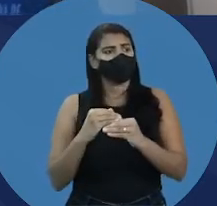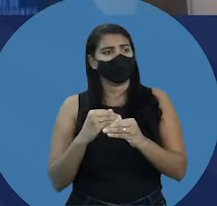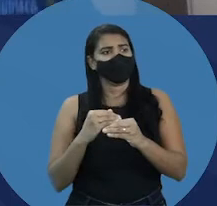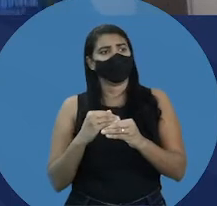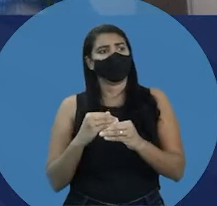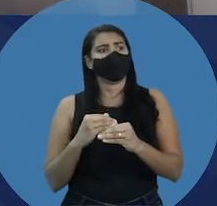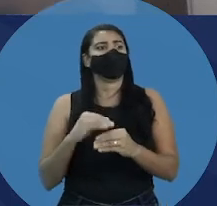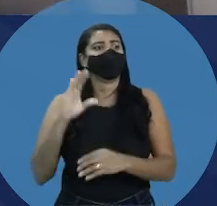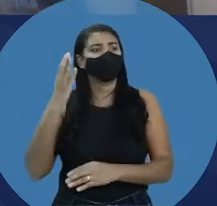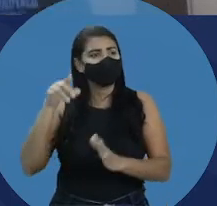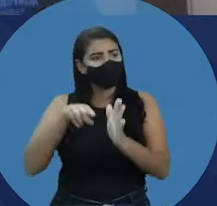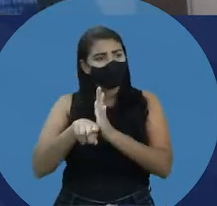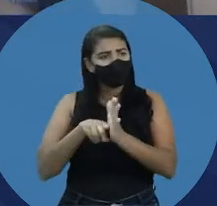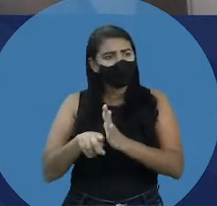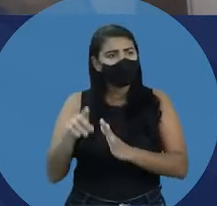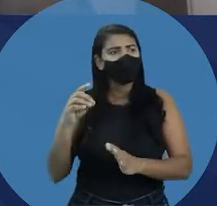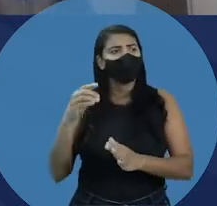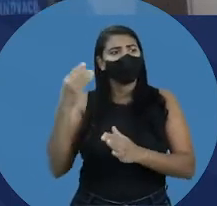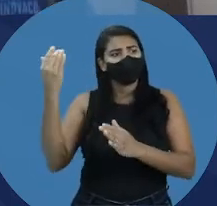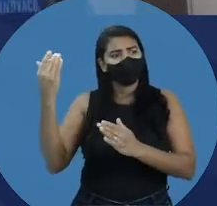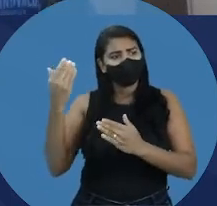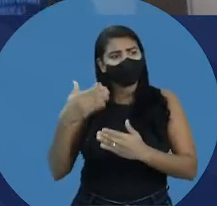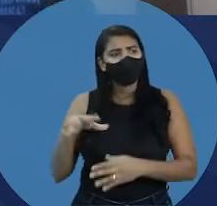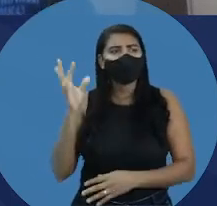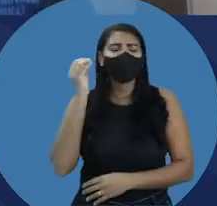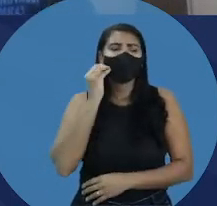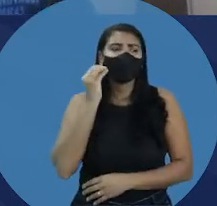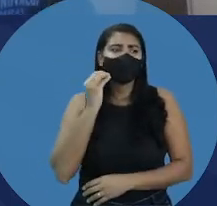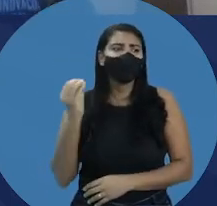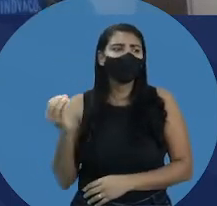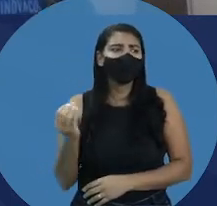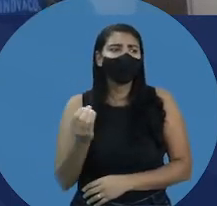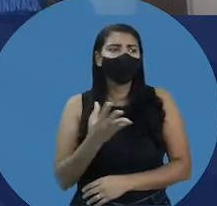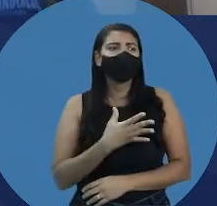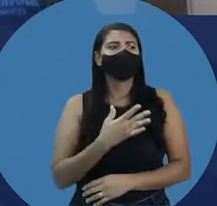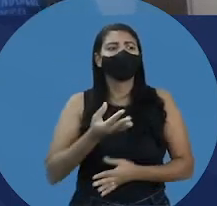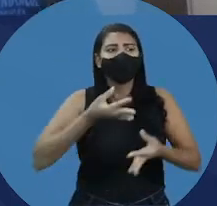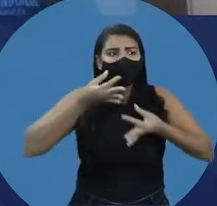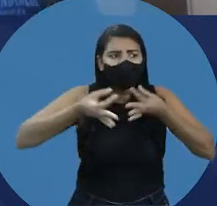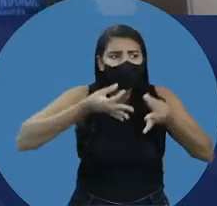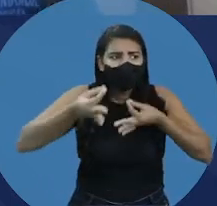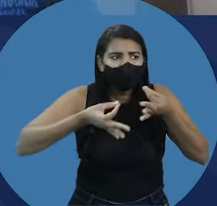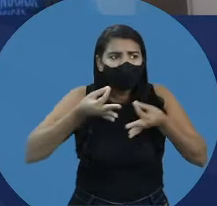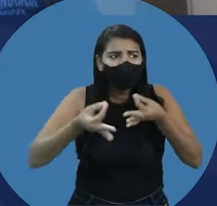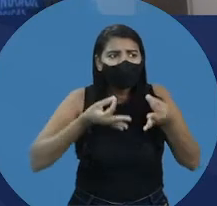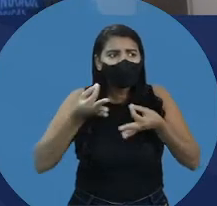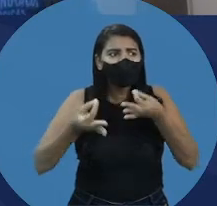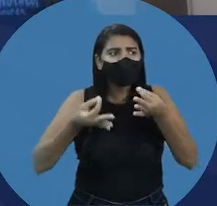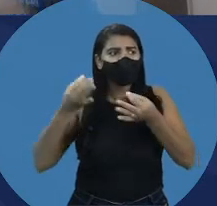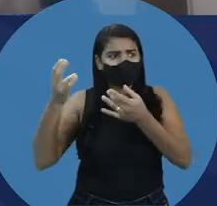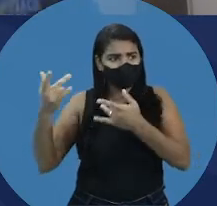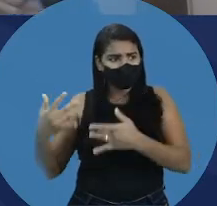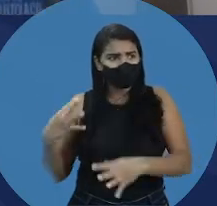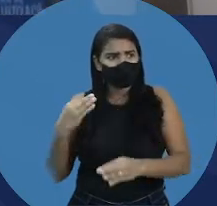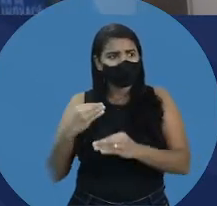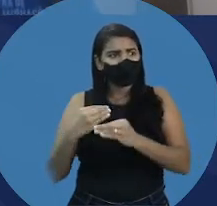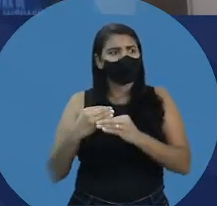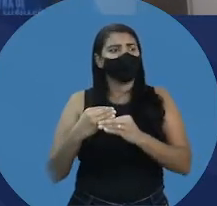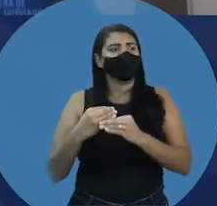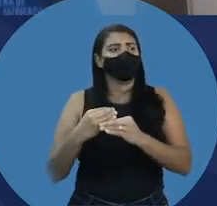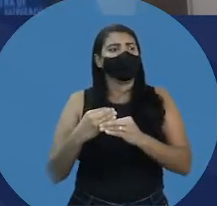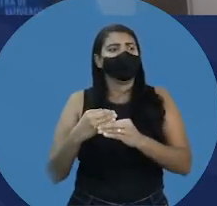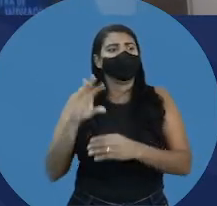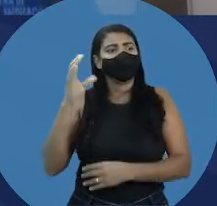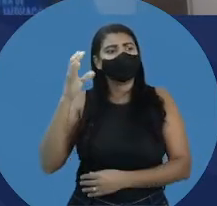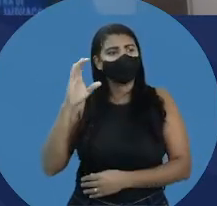científico, é assim que a gente constata, é assim que a gente experimenta, é assim que a gente argumenta o espírito científico.